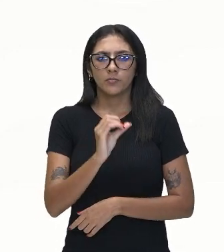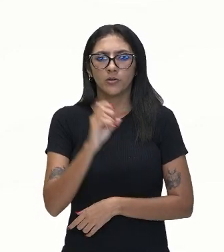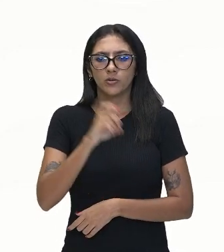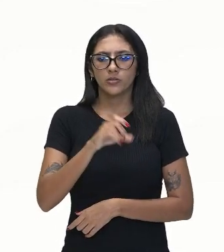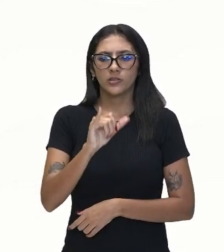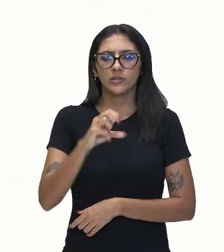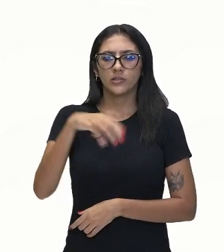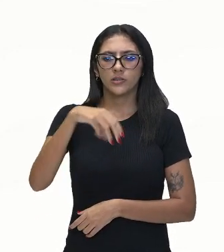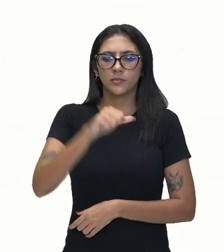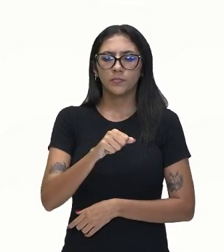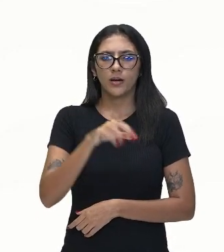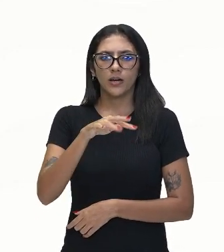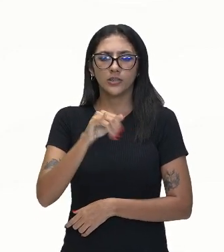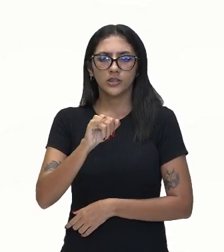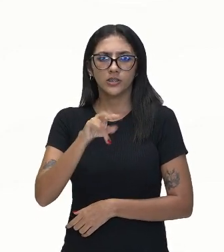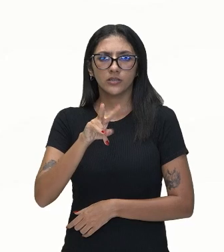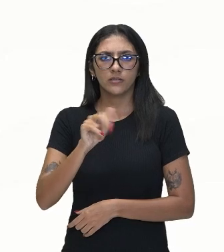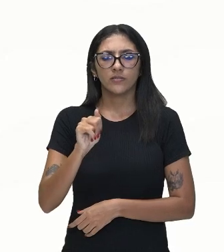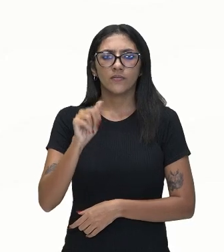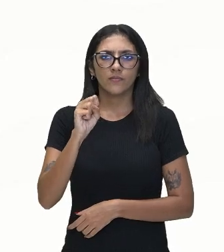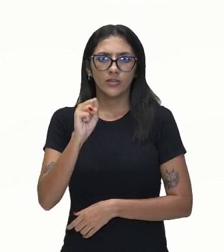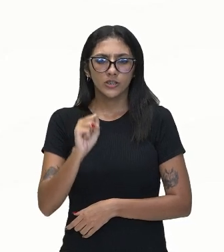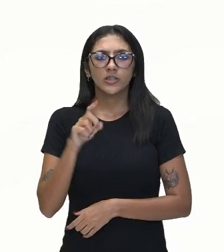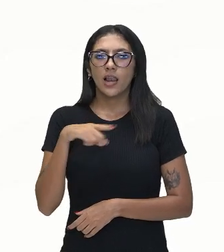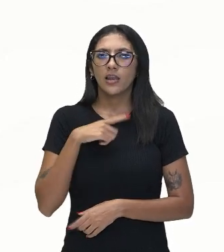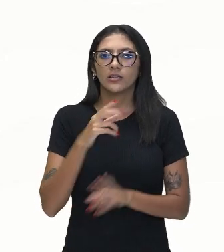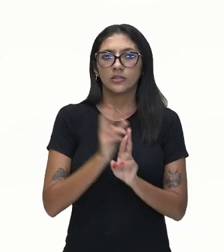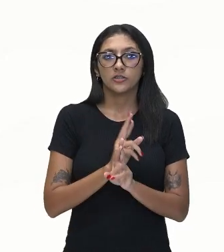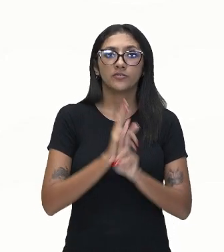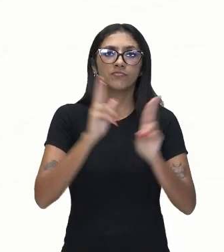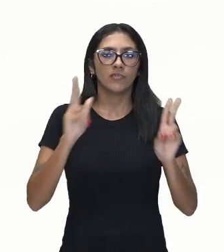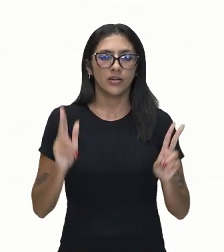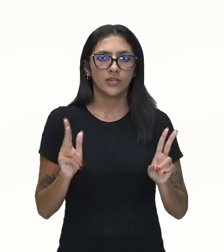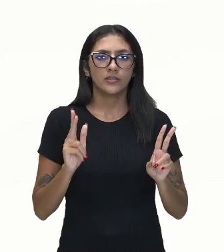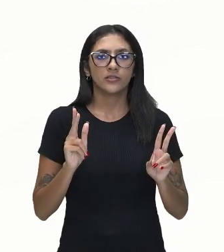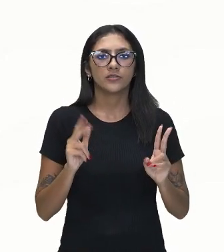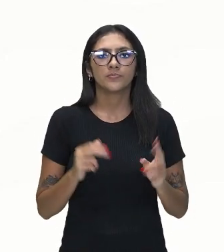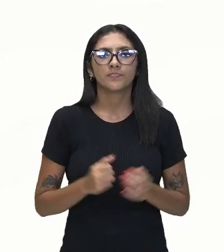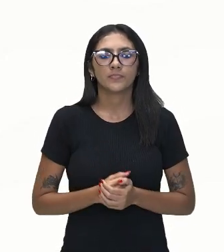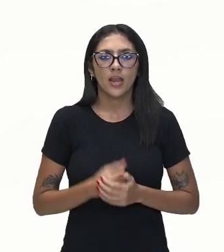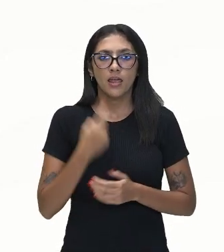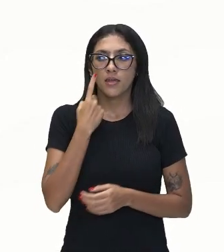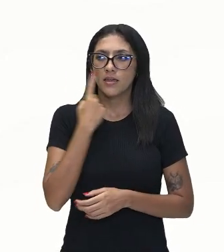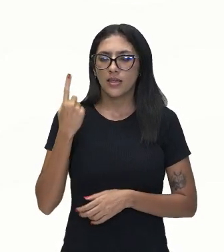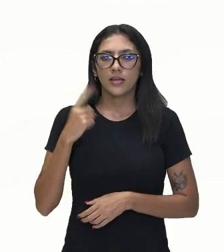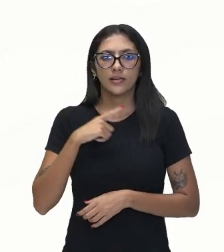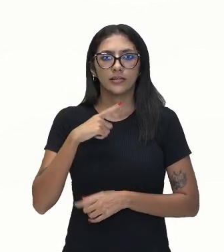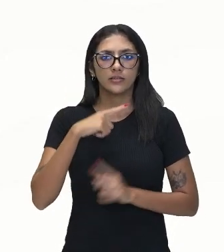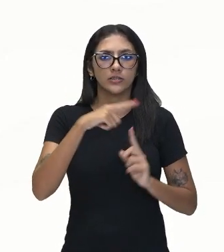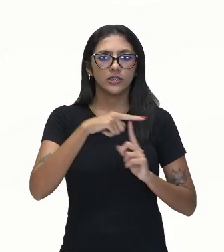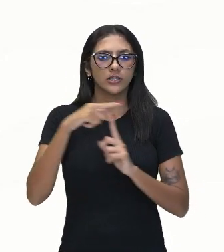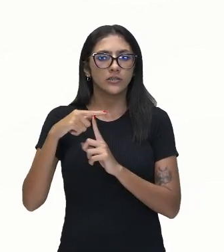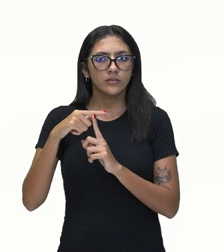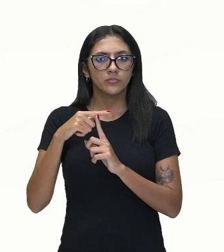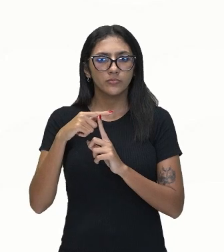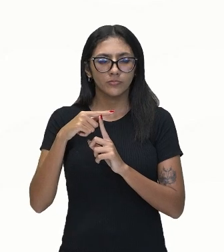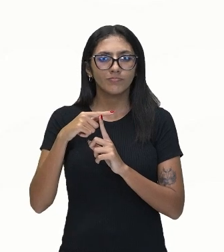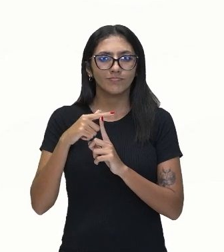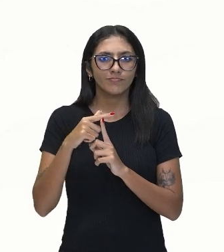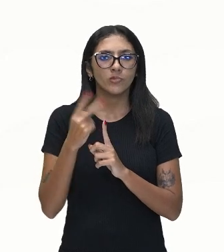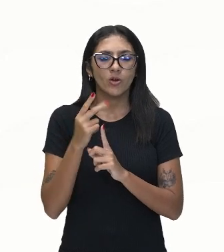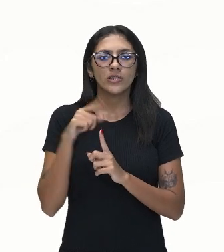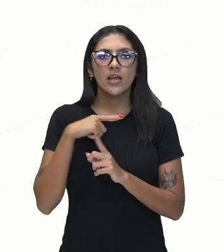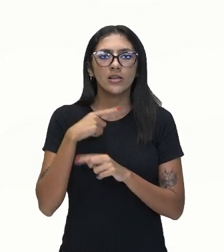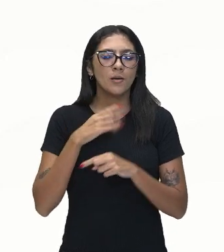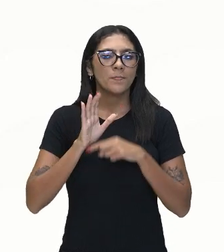expressões partitivas, certo? Então, as expressões aproximativas, elas